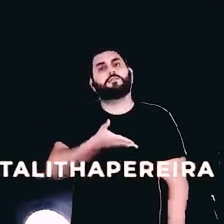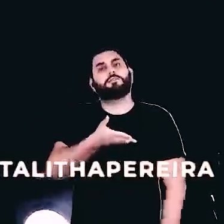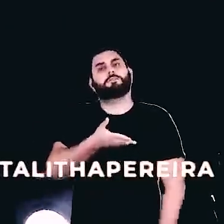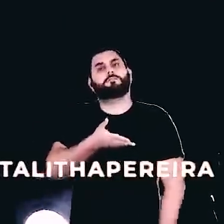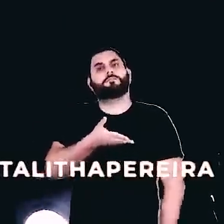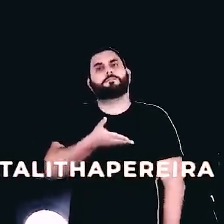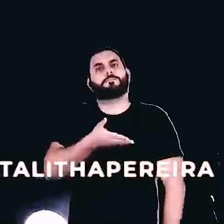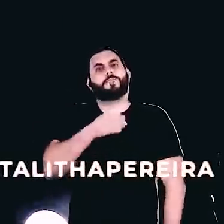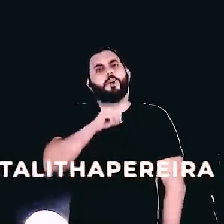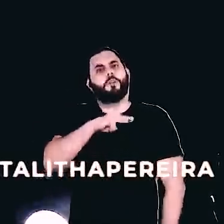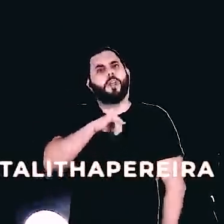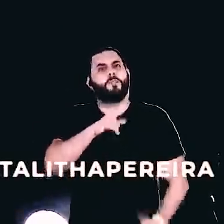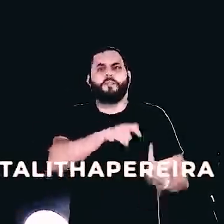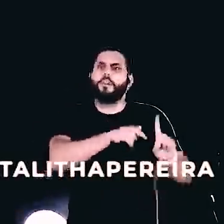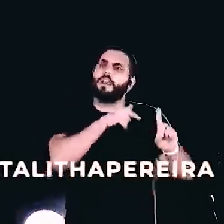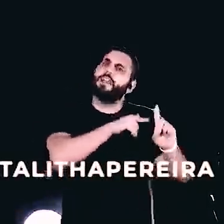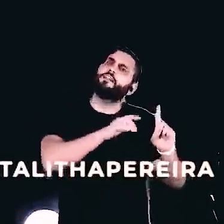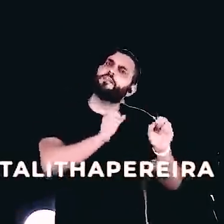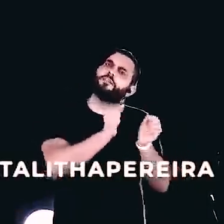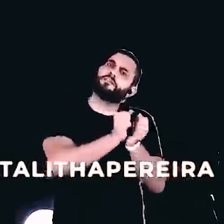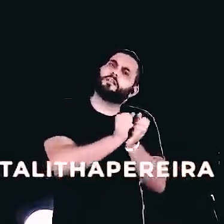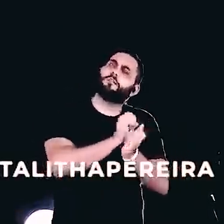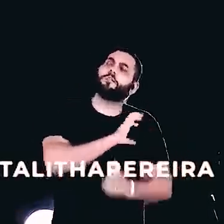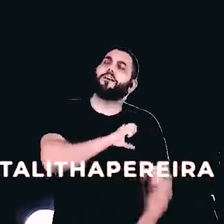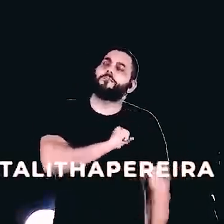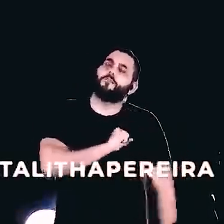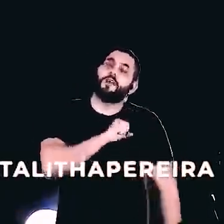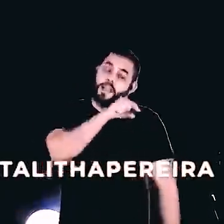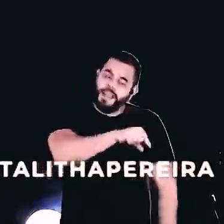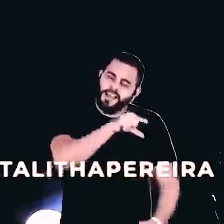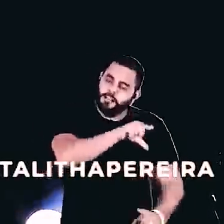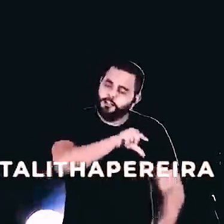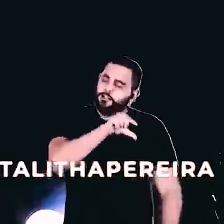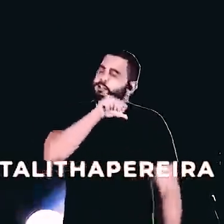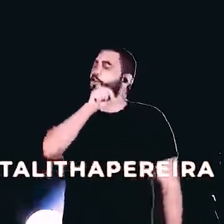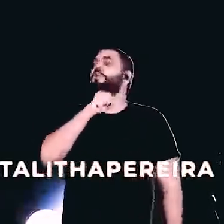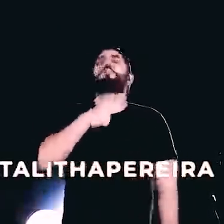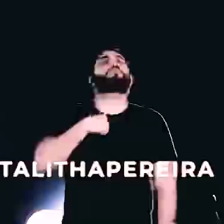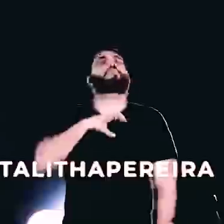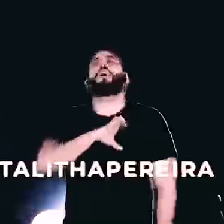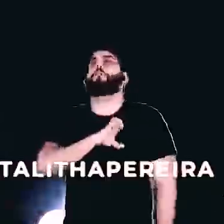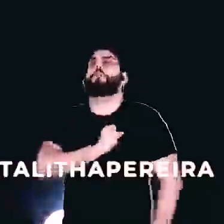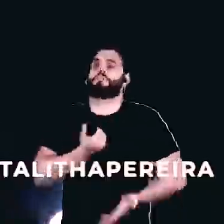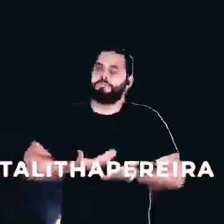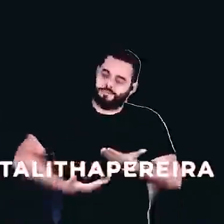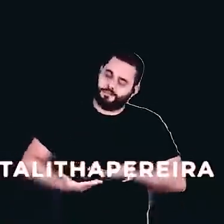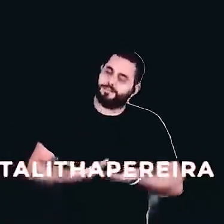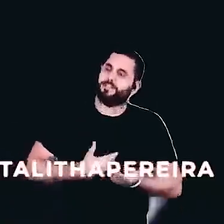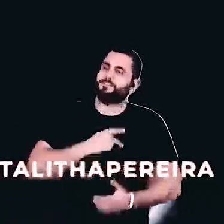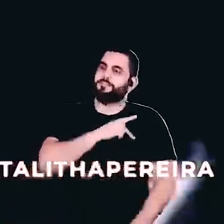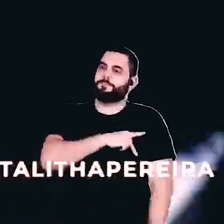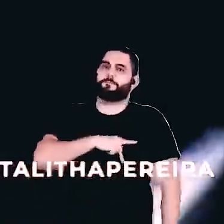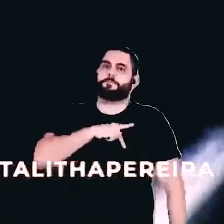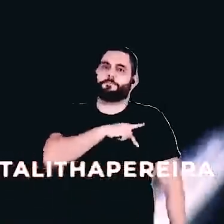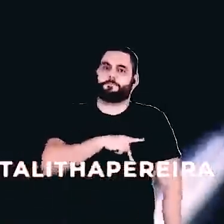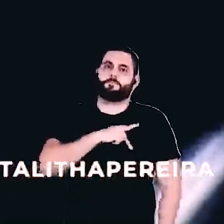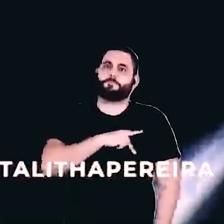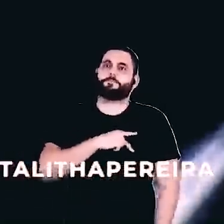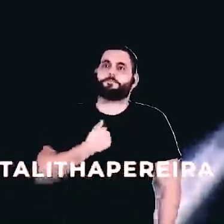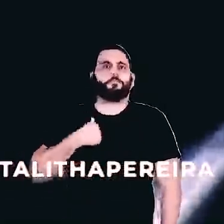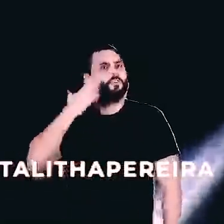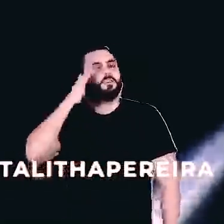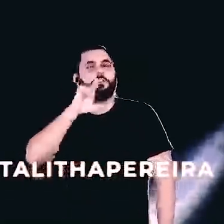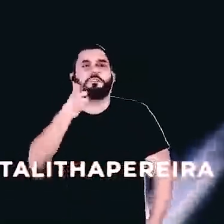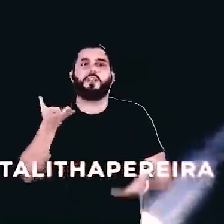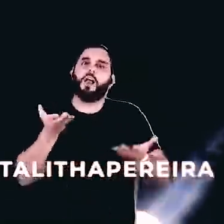para Paulo. Ele foi um escravo por amor. Ele escolheu por amor servir a Paulo. Eu não sei se você sabe,